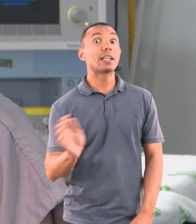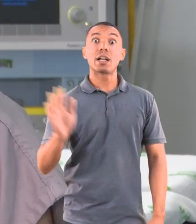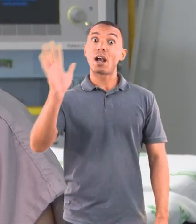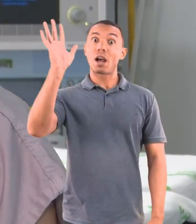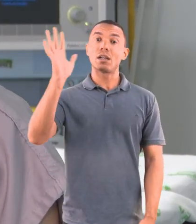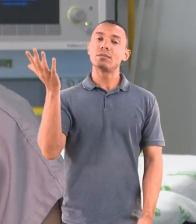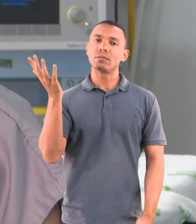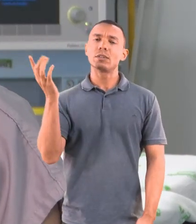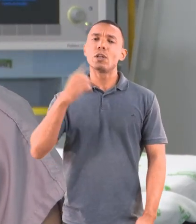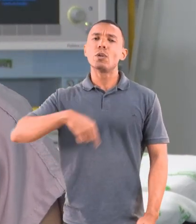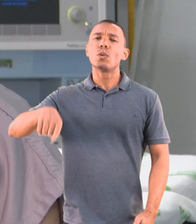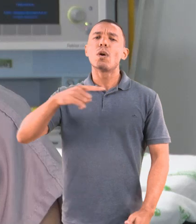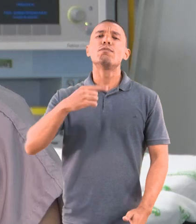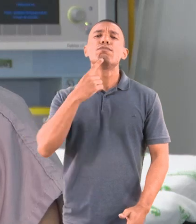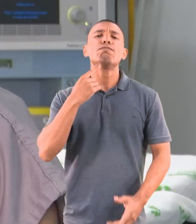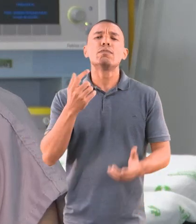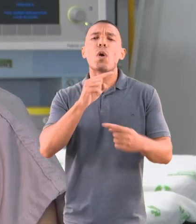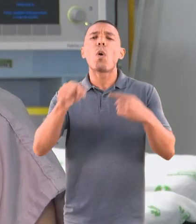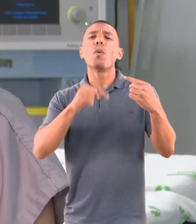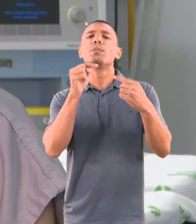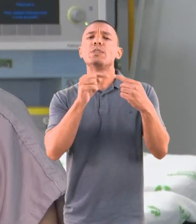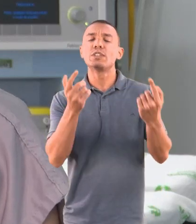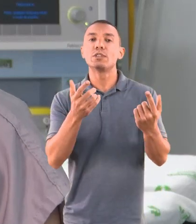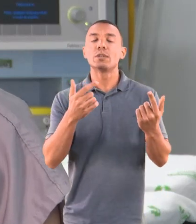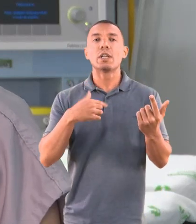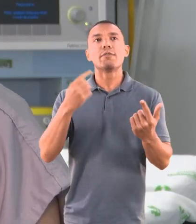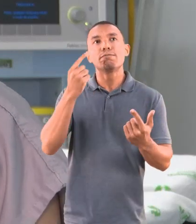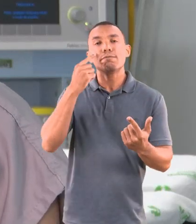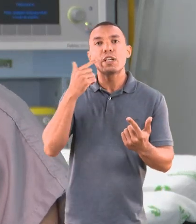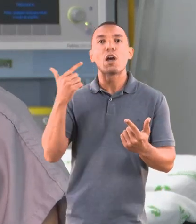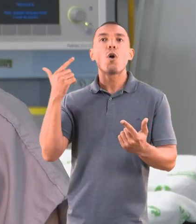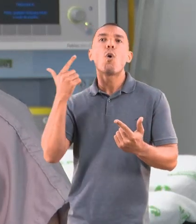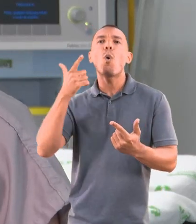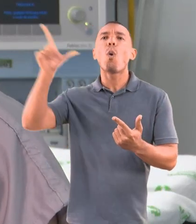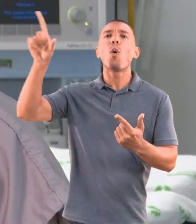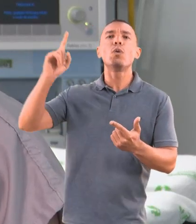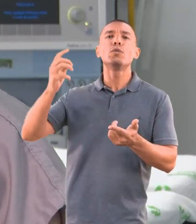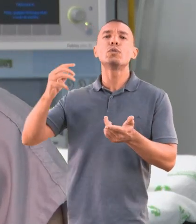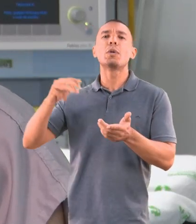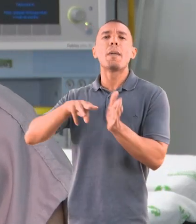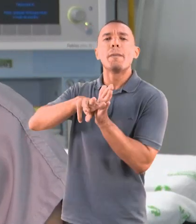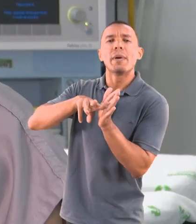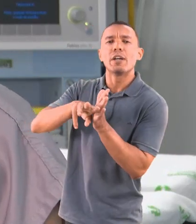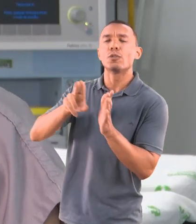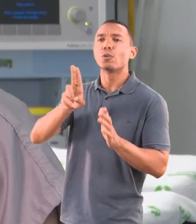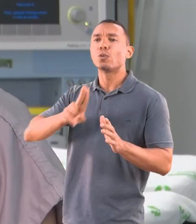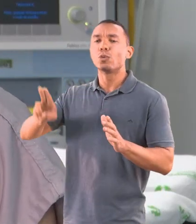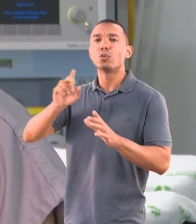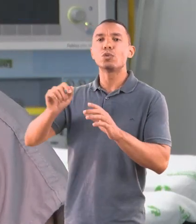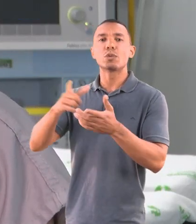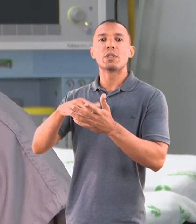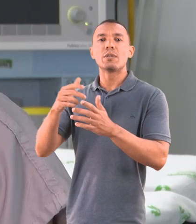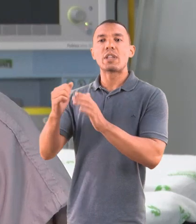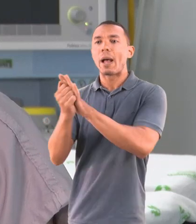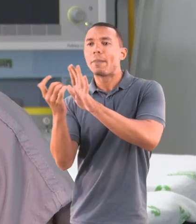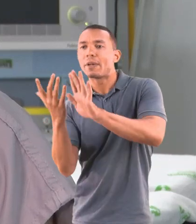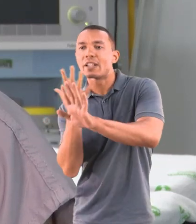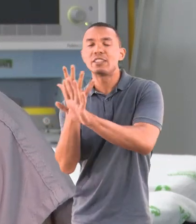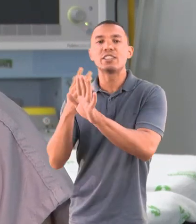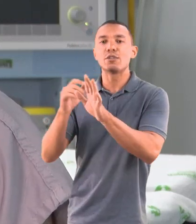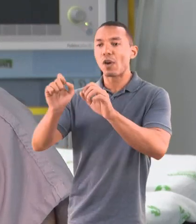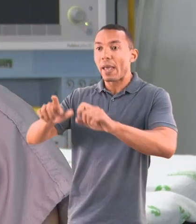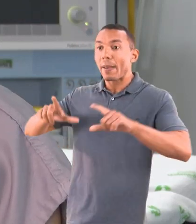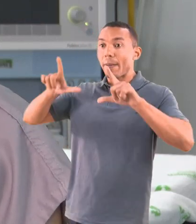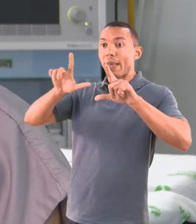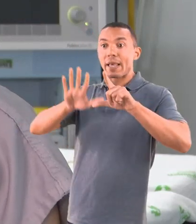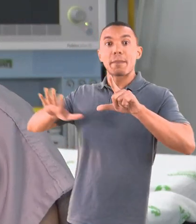elevado. Então, nosso intuito foi disponibilizar uma opção, um recurso de cirurgia guiada por